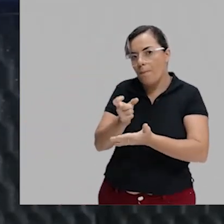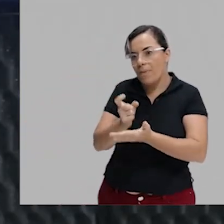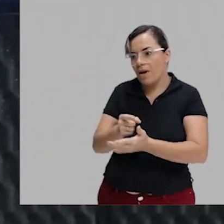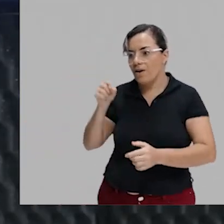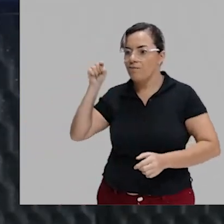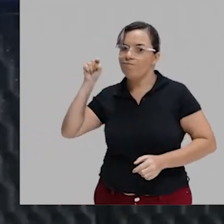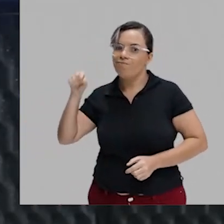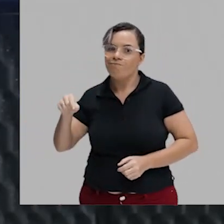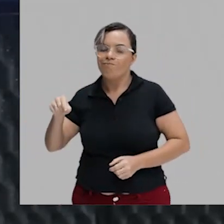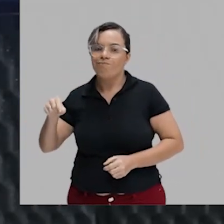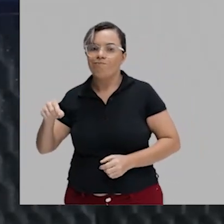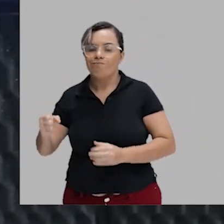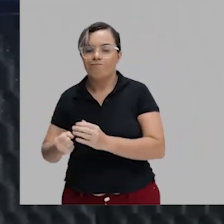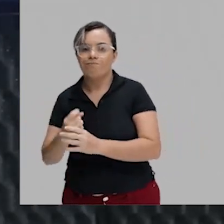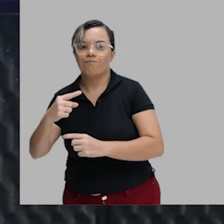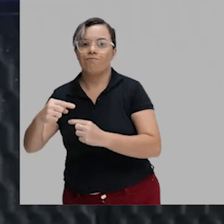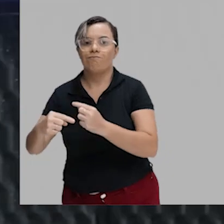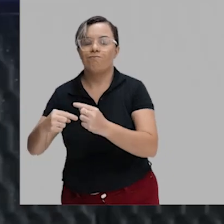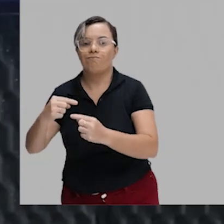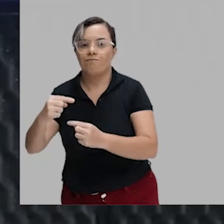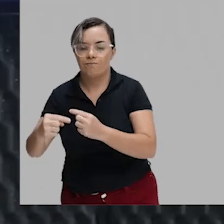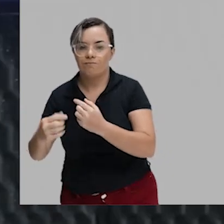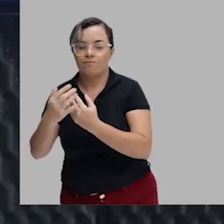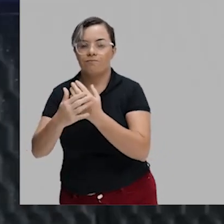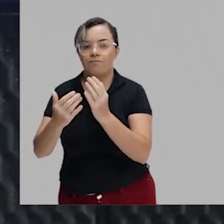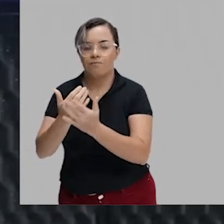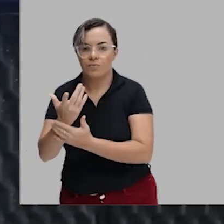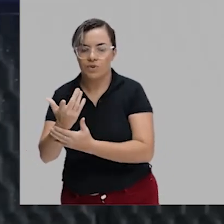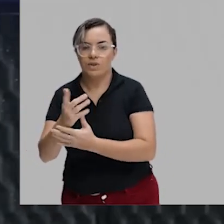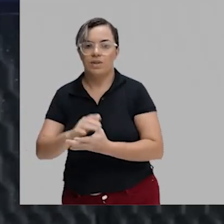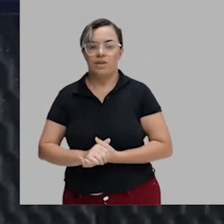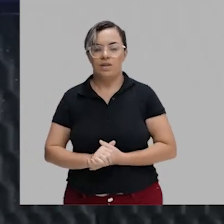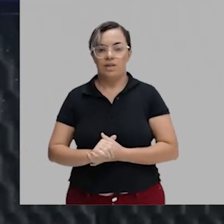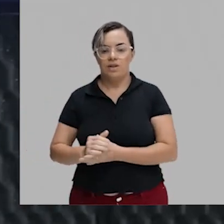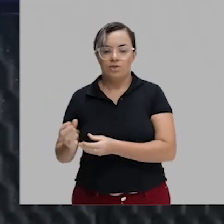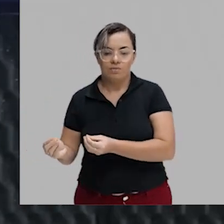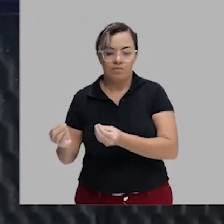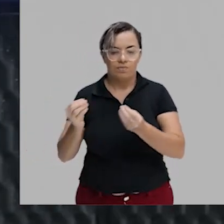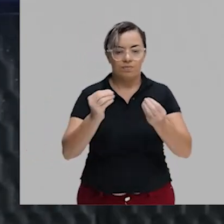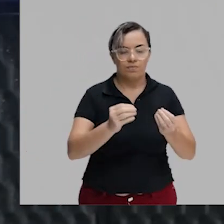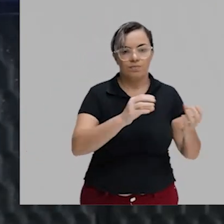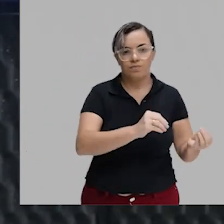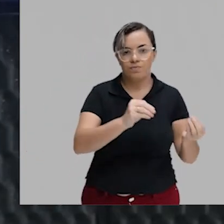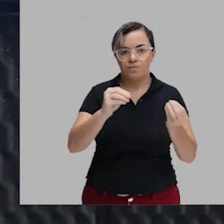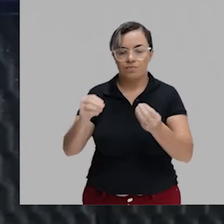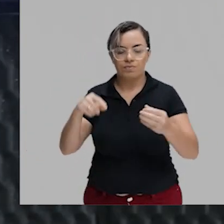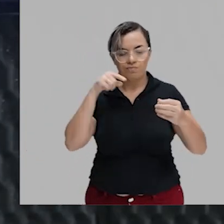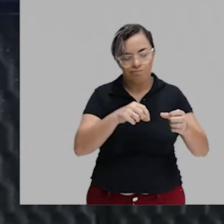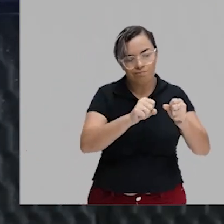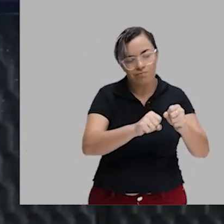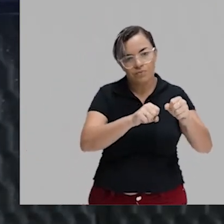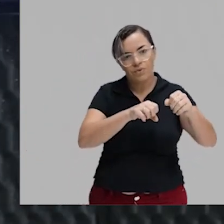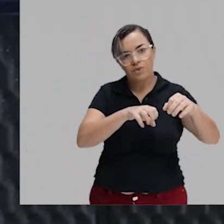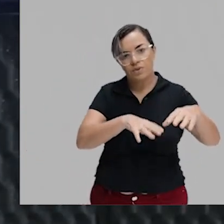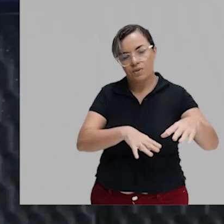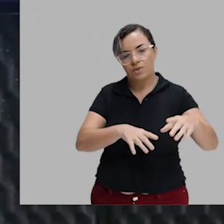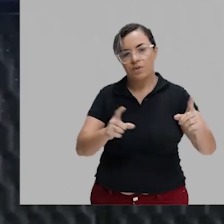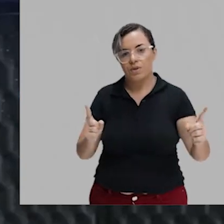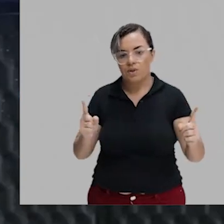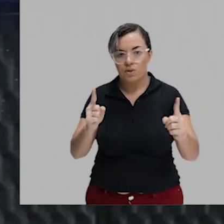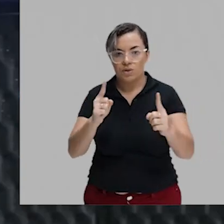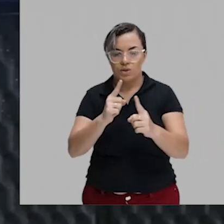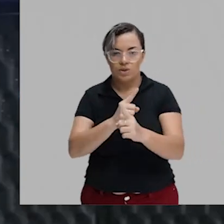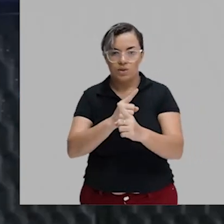prática mercantilista que vai mostrar a presença do monopólio metropolitano ou do